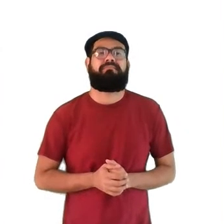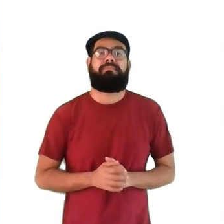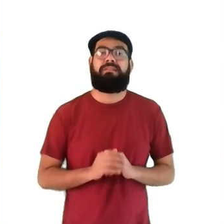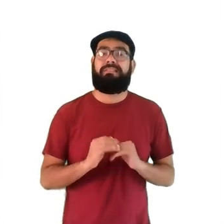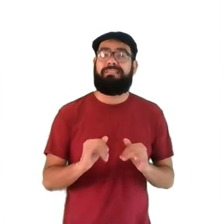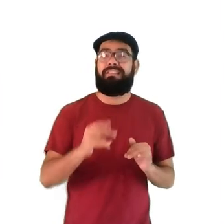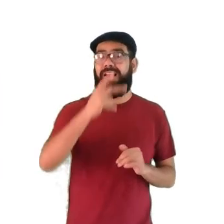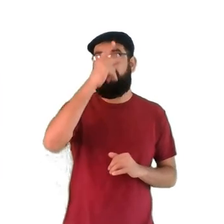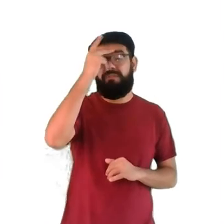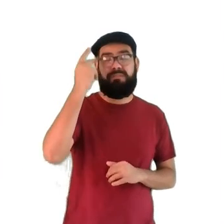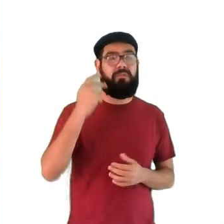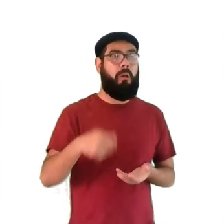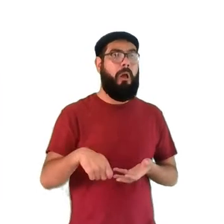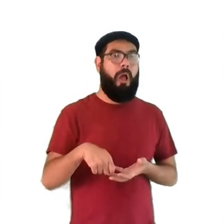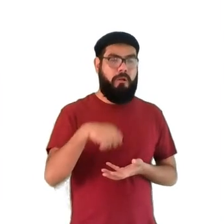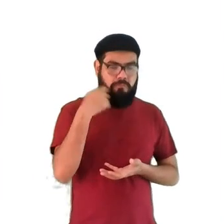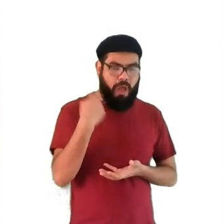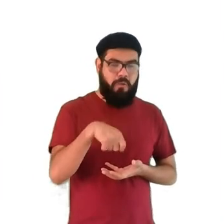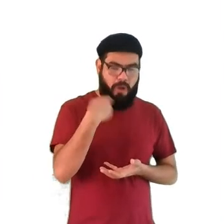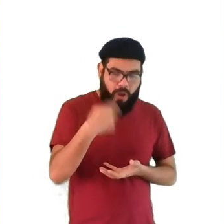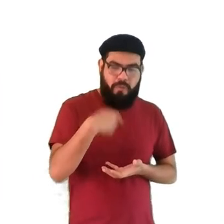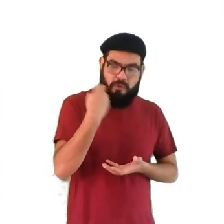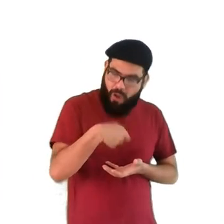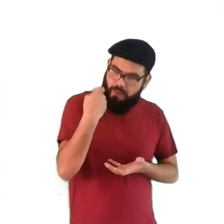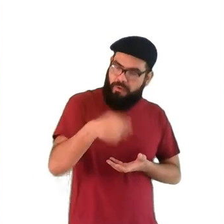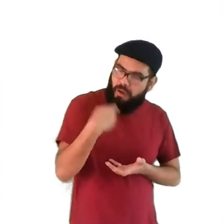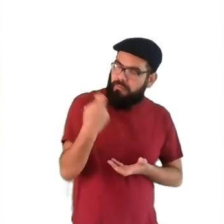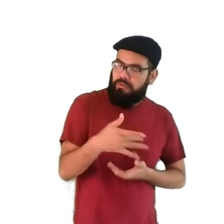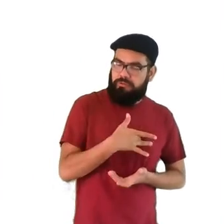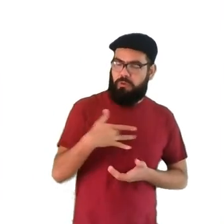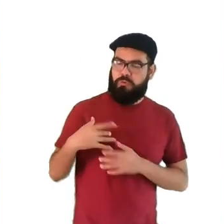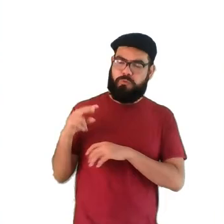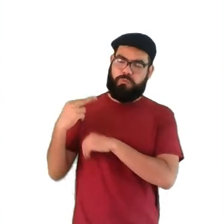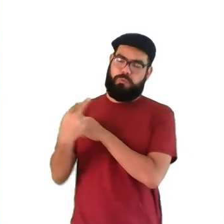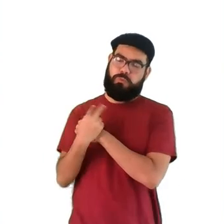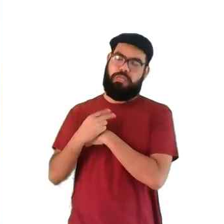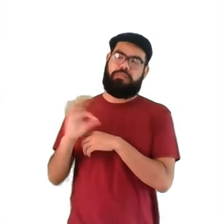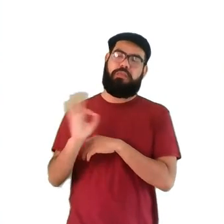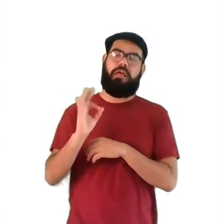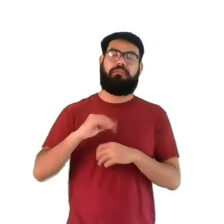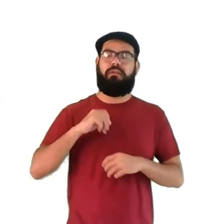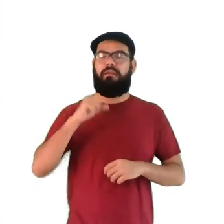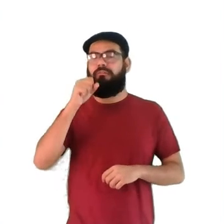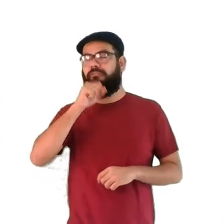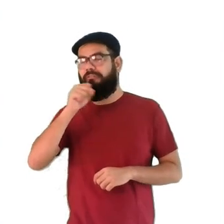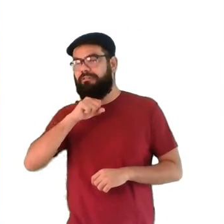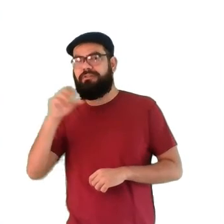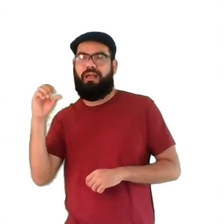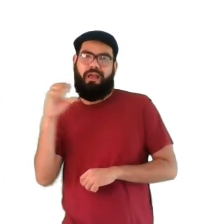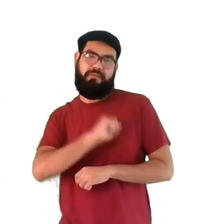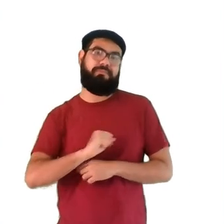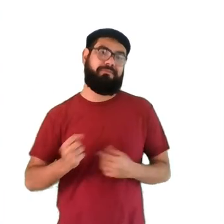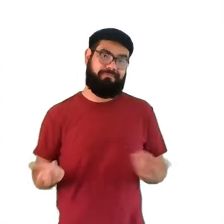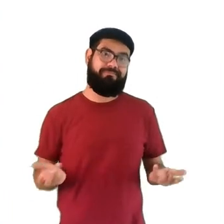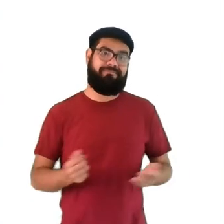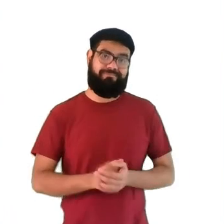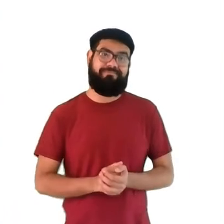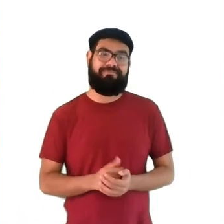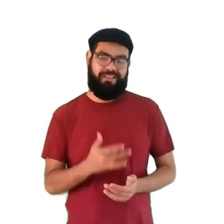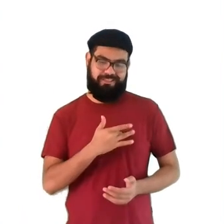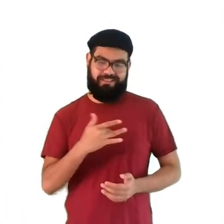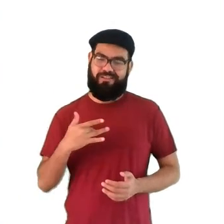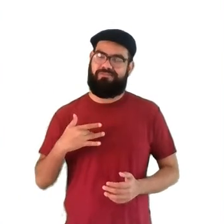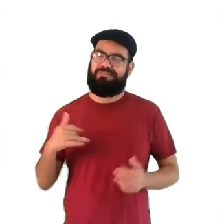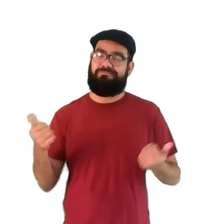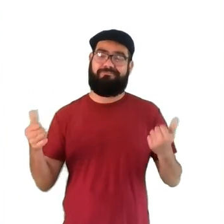não cuida muito da sua saúde, possivelmente ela vem envelhecer mais rápido e a saúde também ficar